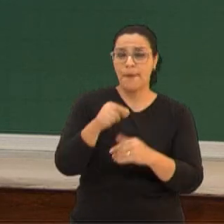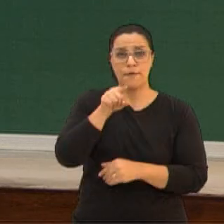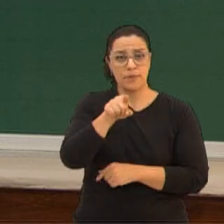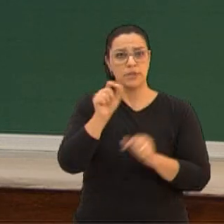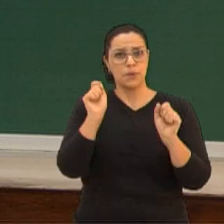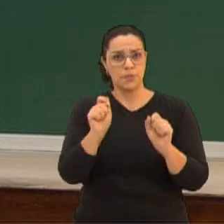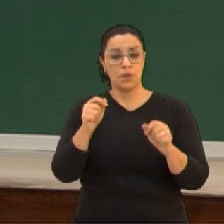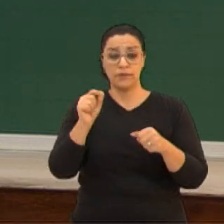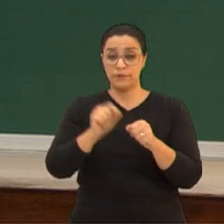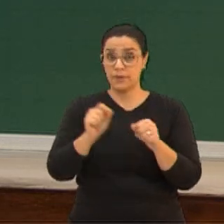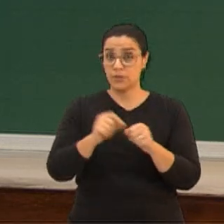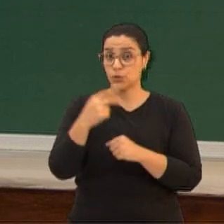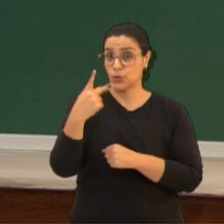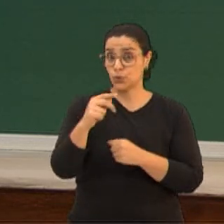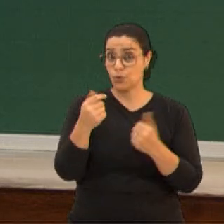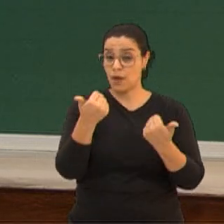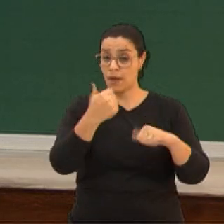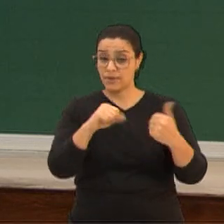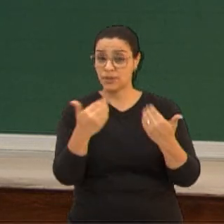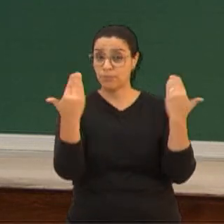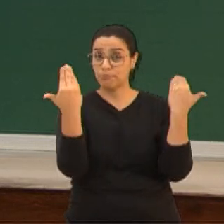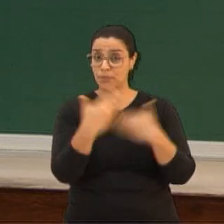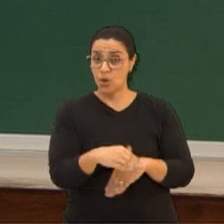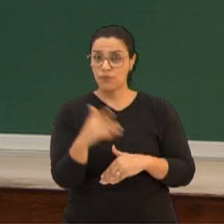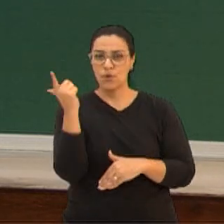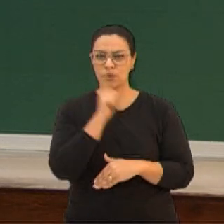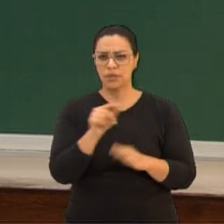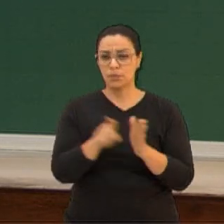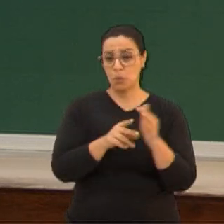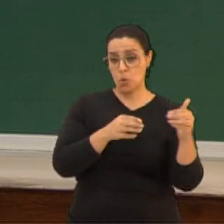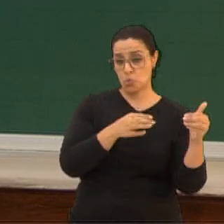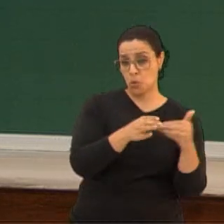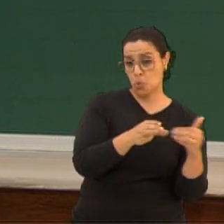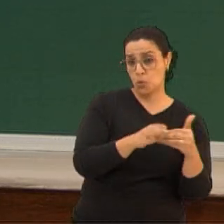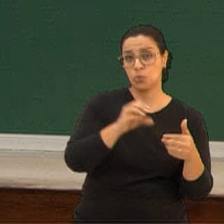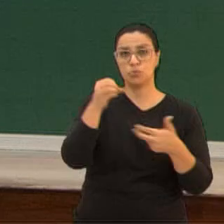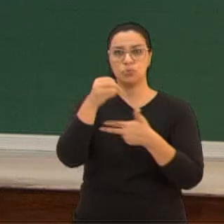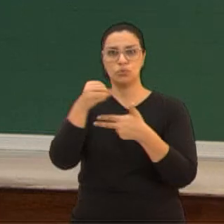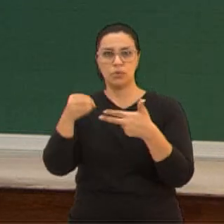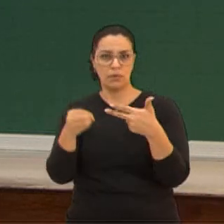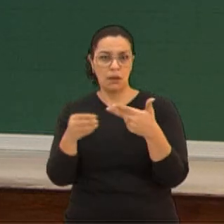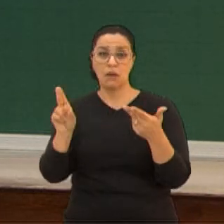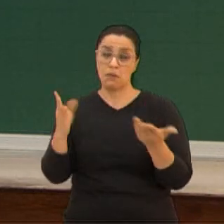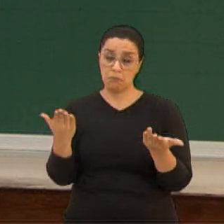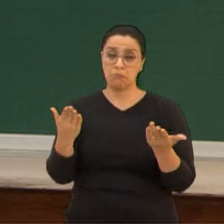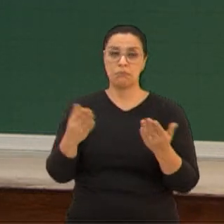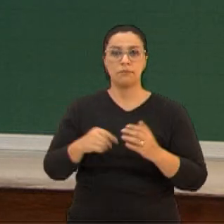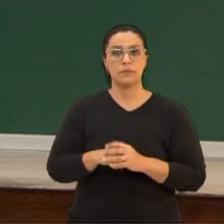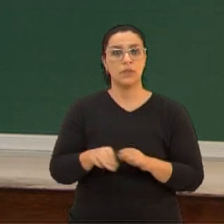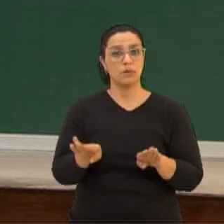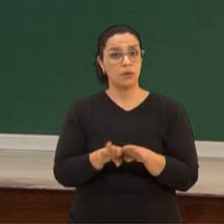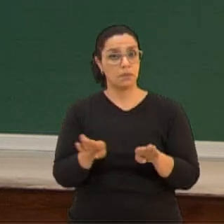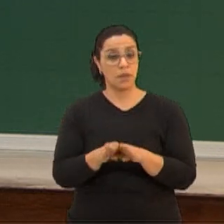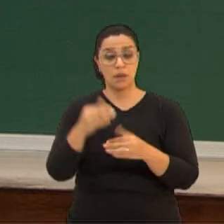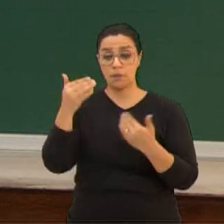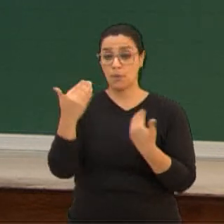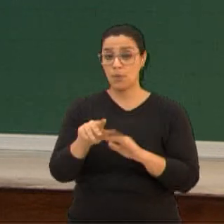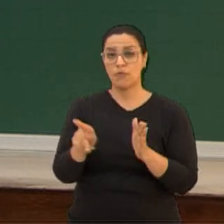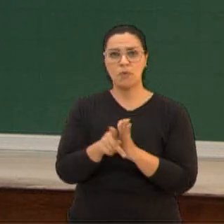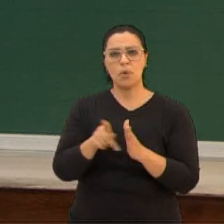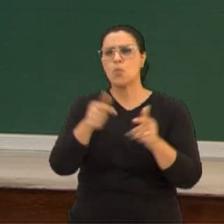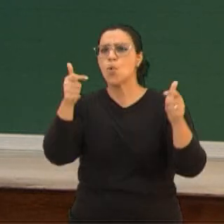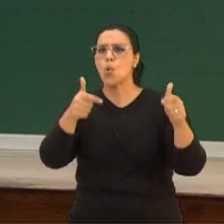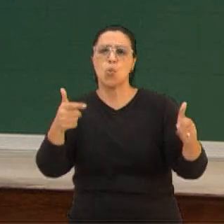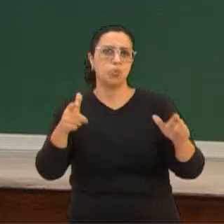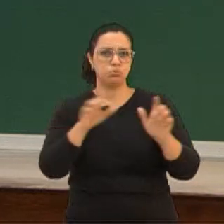você, quando estiver realizando uma avaliação, seja uma prova de concurso público, a prova do Exame Nacional do Ensino Médio, ou ainda qualquer